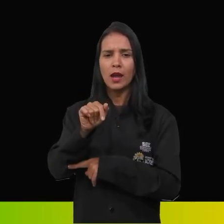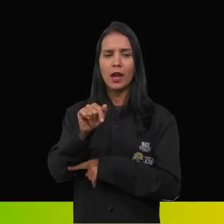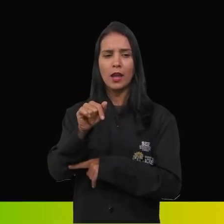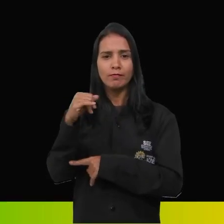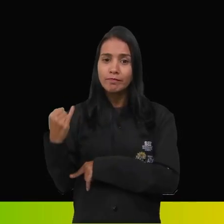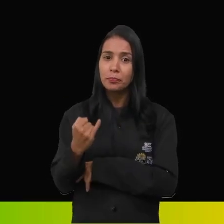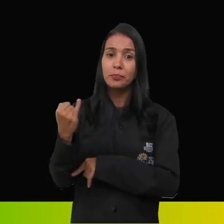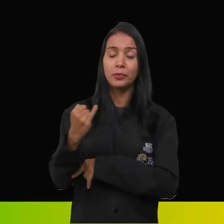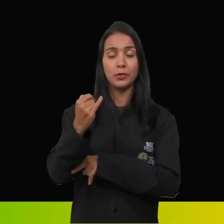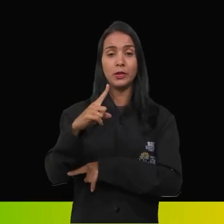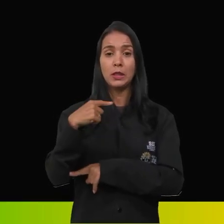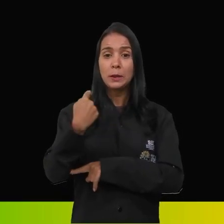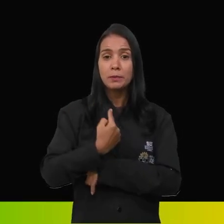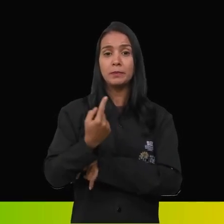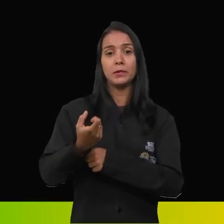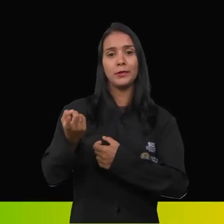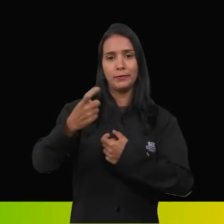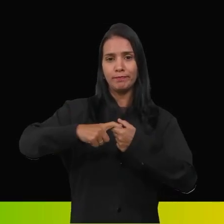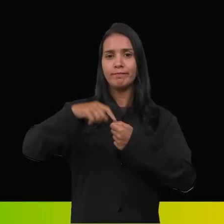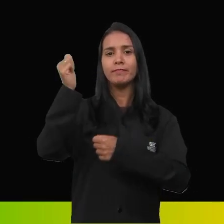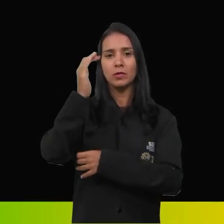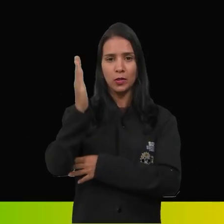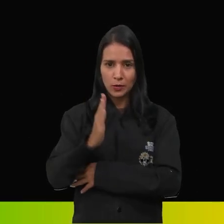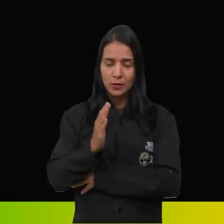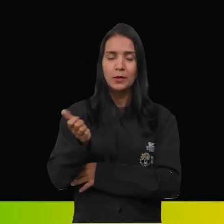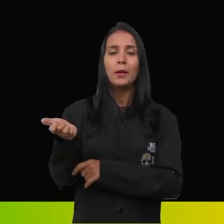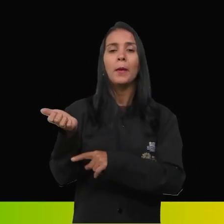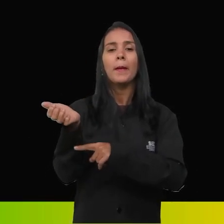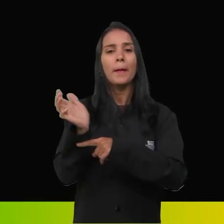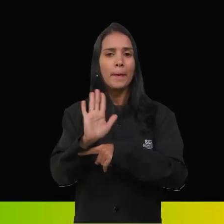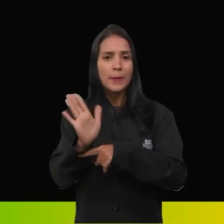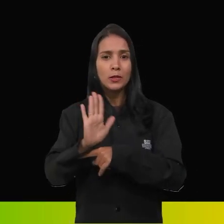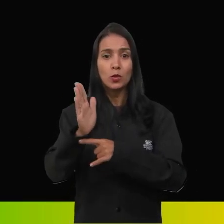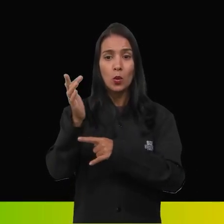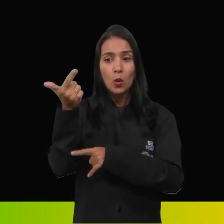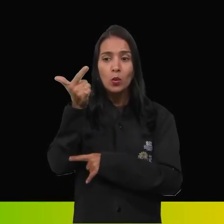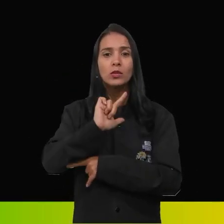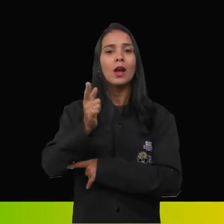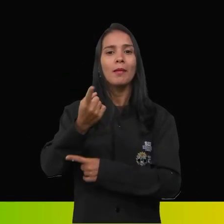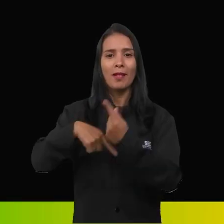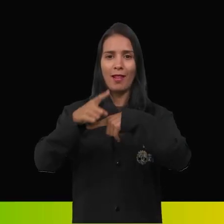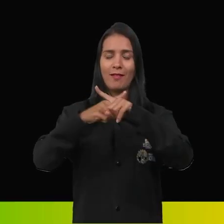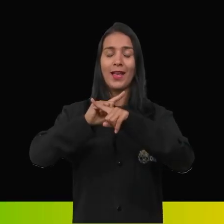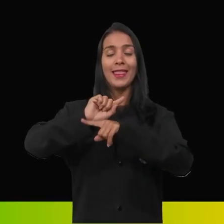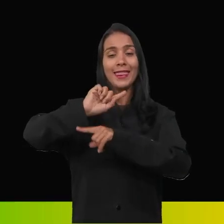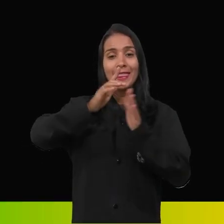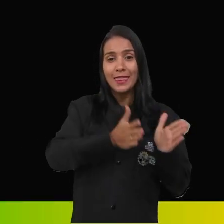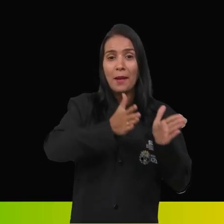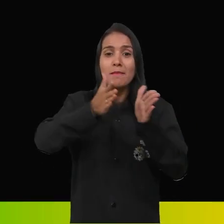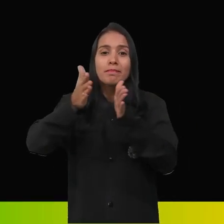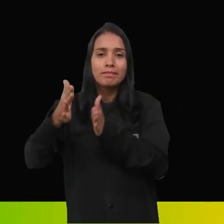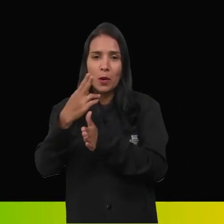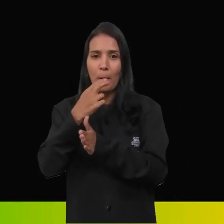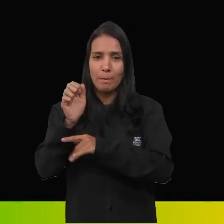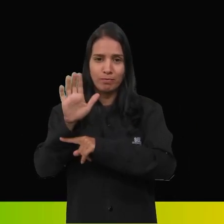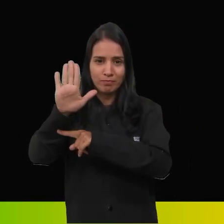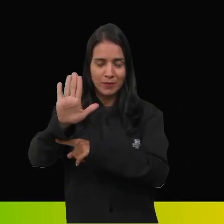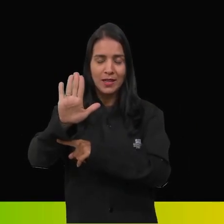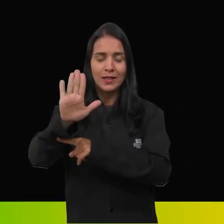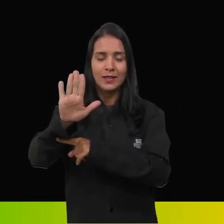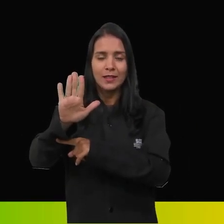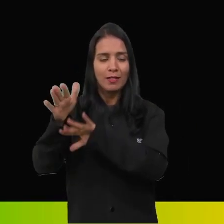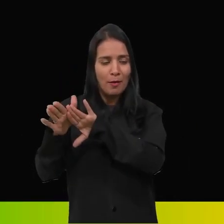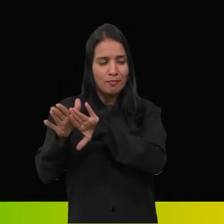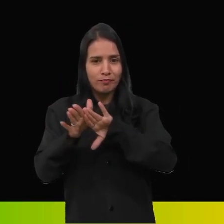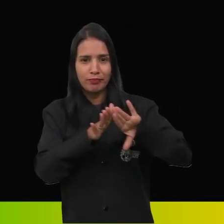obra para essa retomada do cinema no Brasil pós-ditadura militar. Então conta aí a